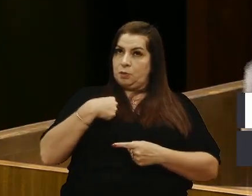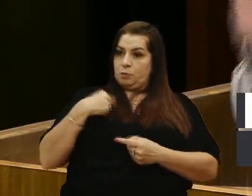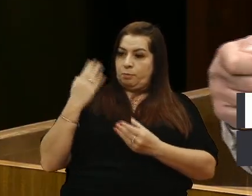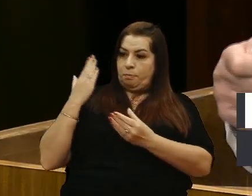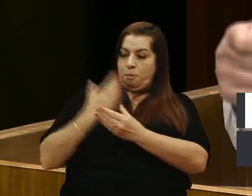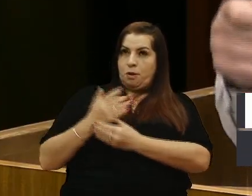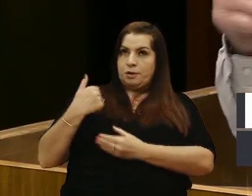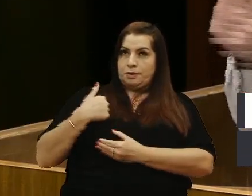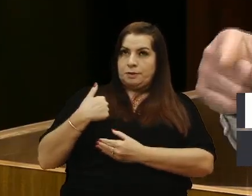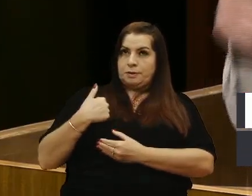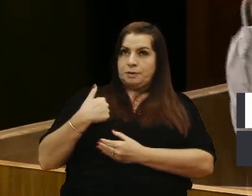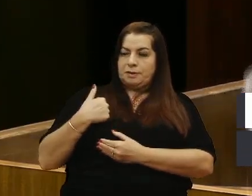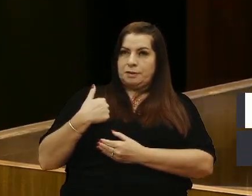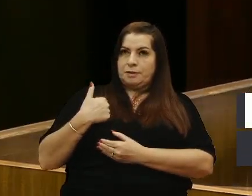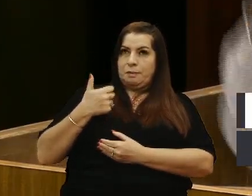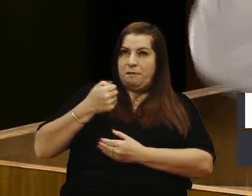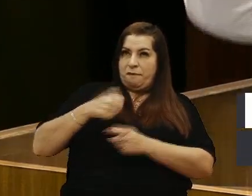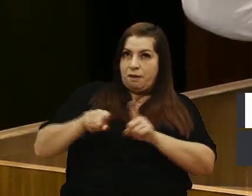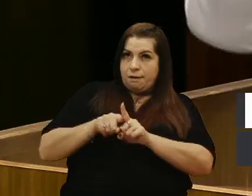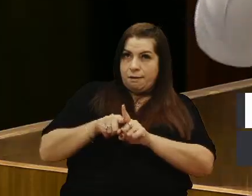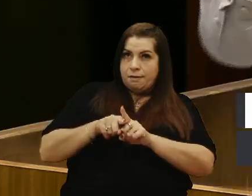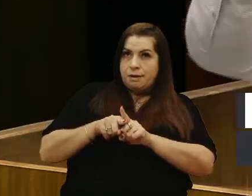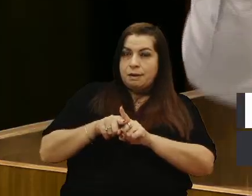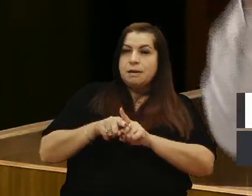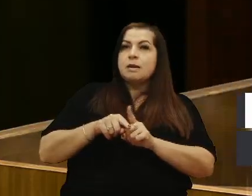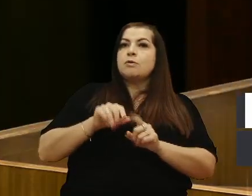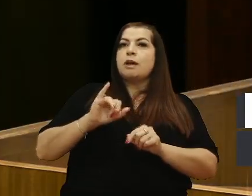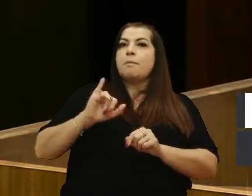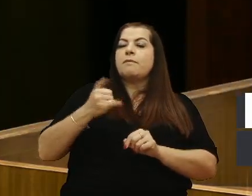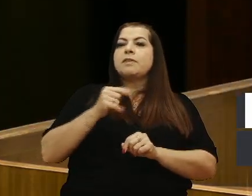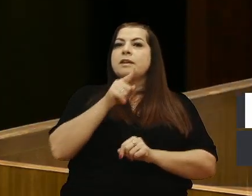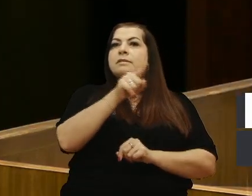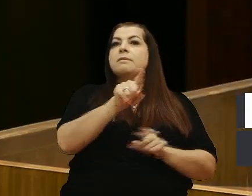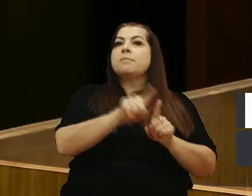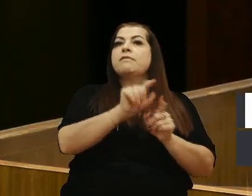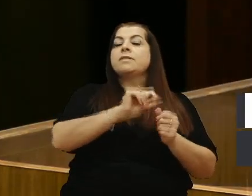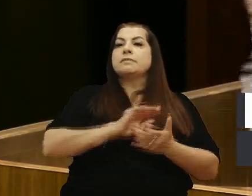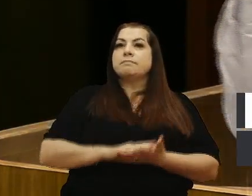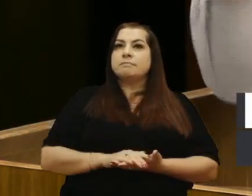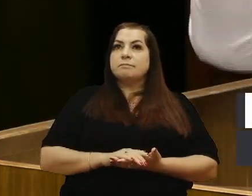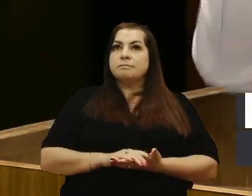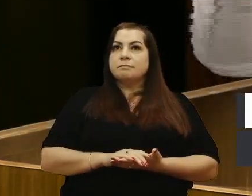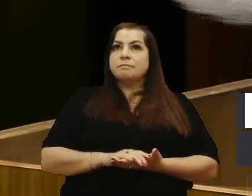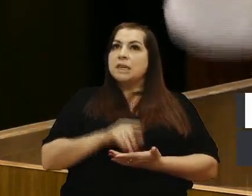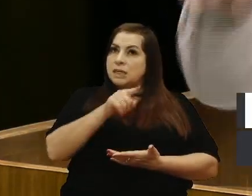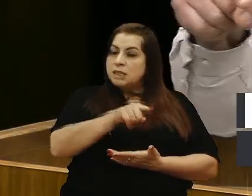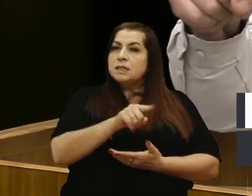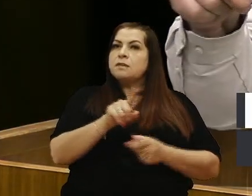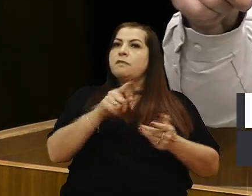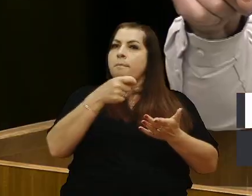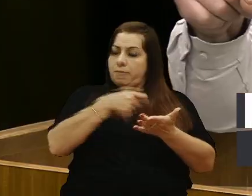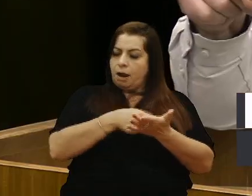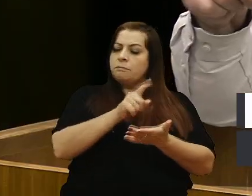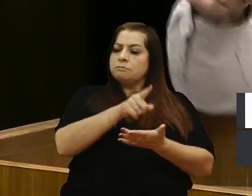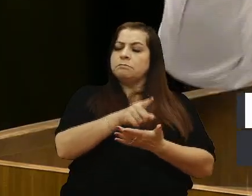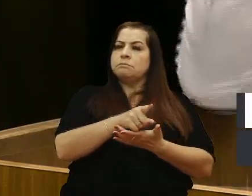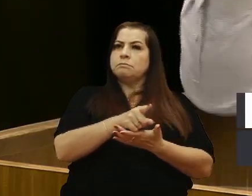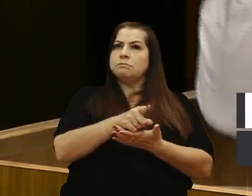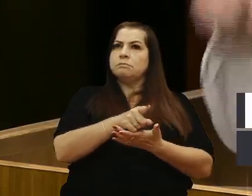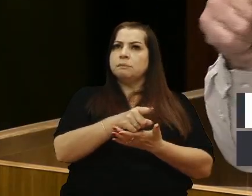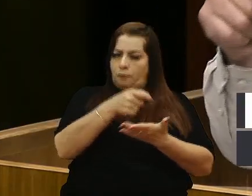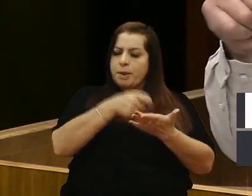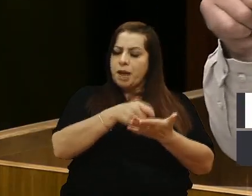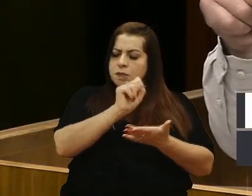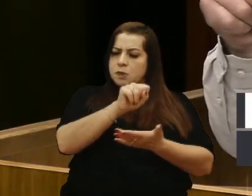processaram, me ferei. Agora eu tenho a oportunidade de processar quem me fera. E esses vão pagar.